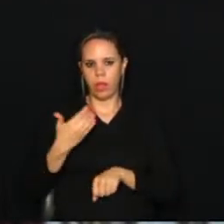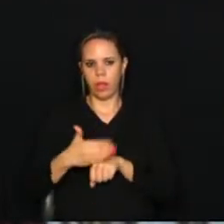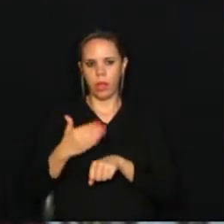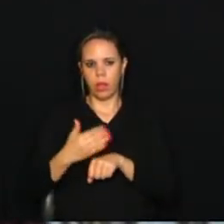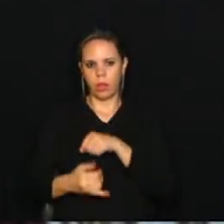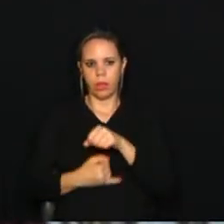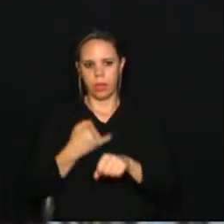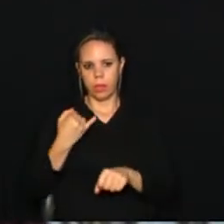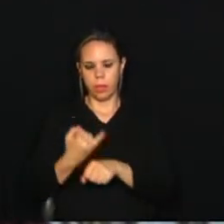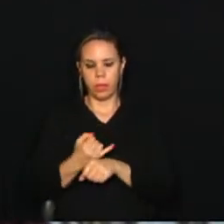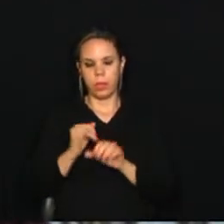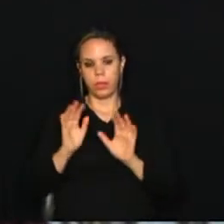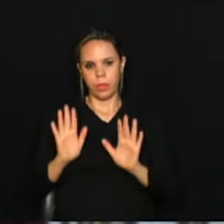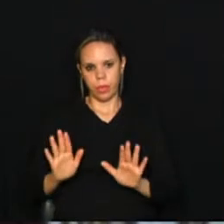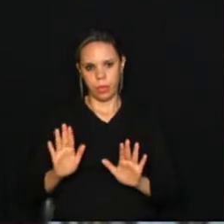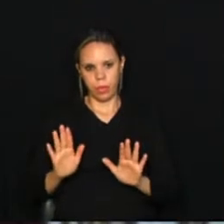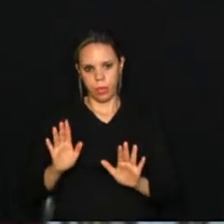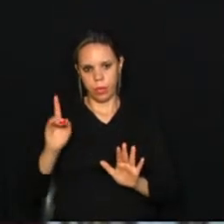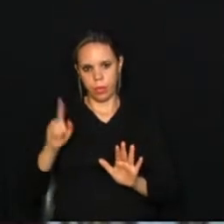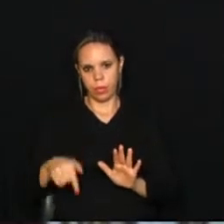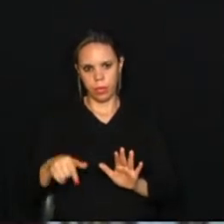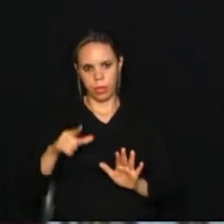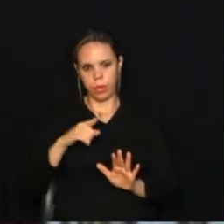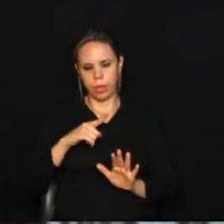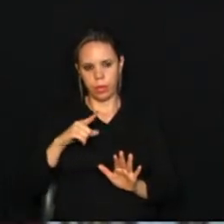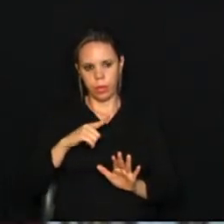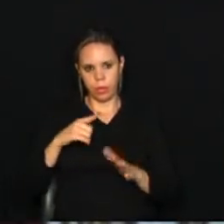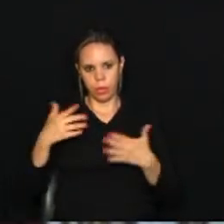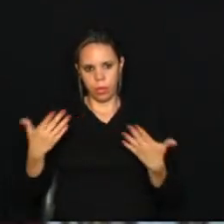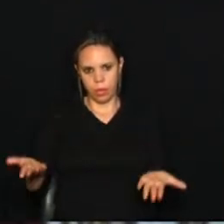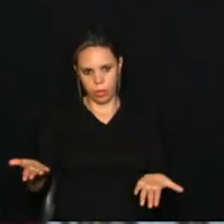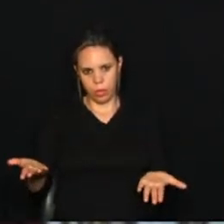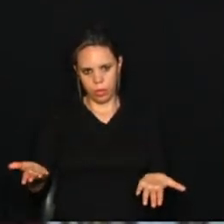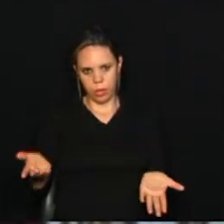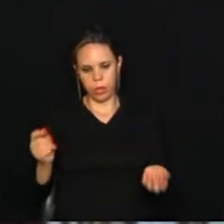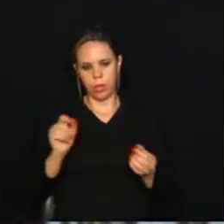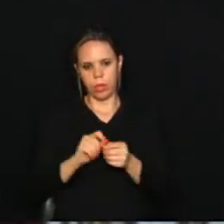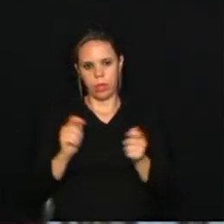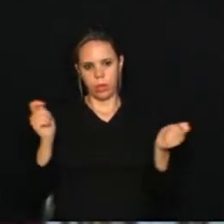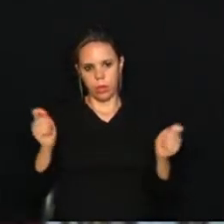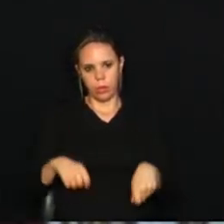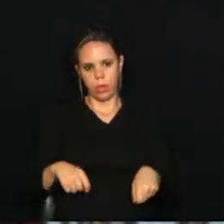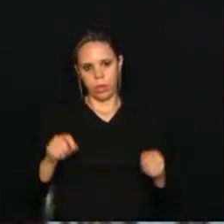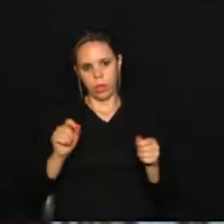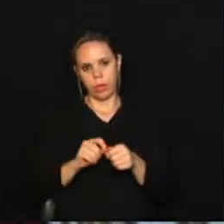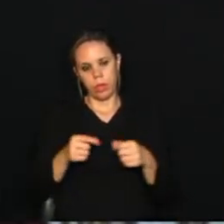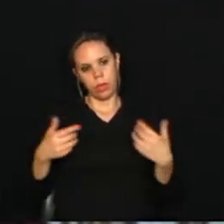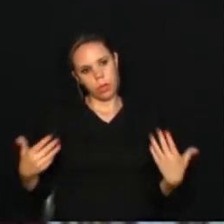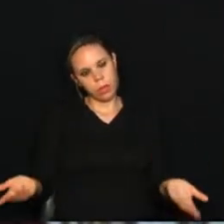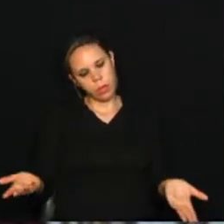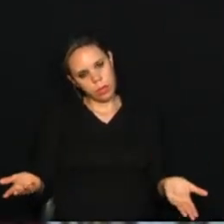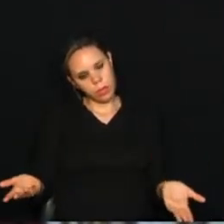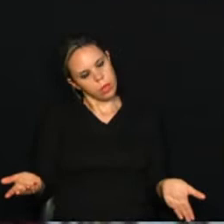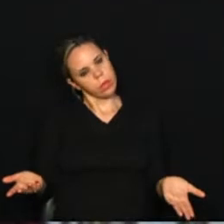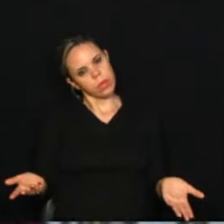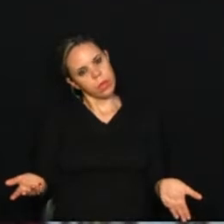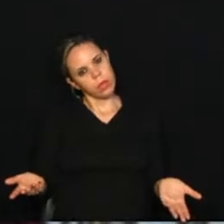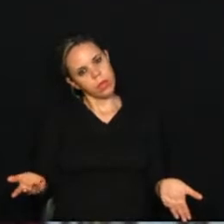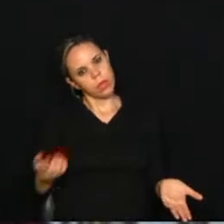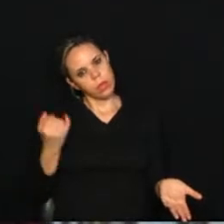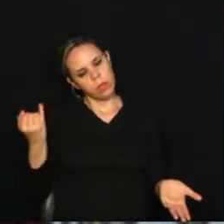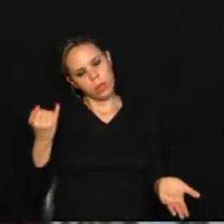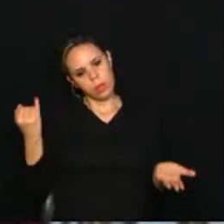né? Mas é o que era possível e, no caso, era